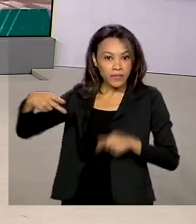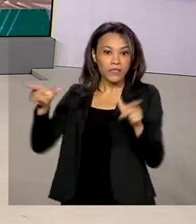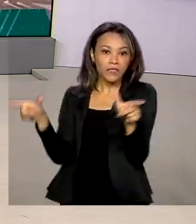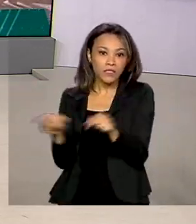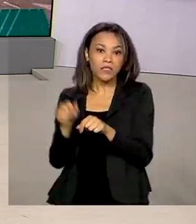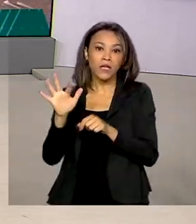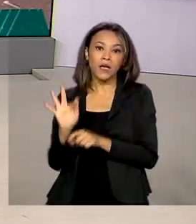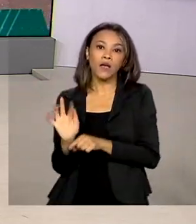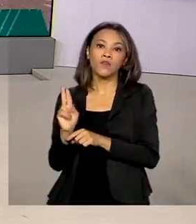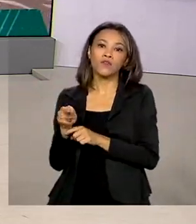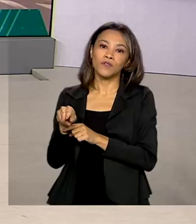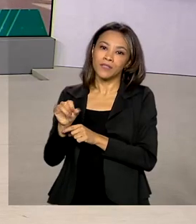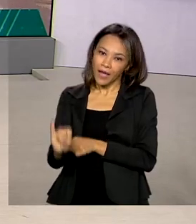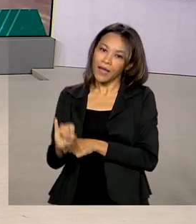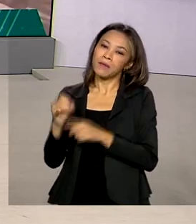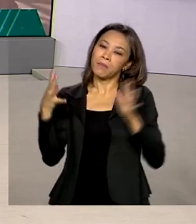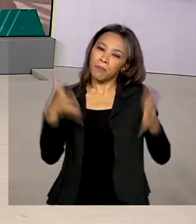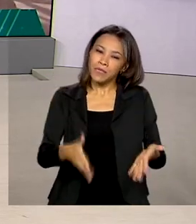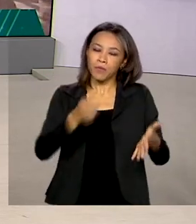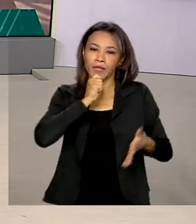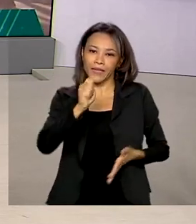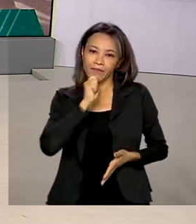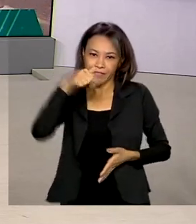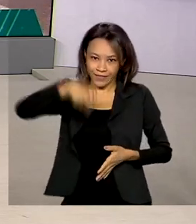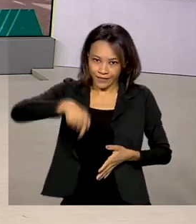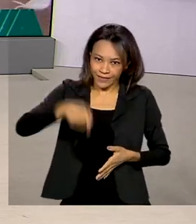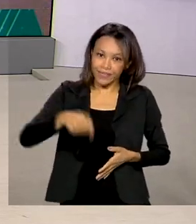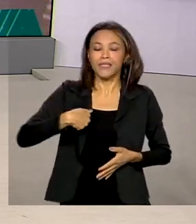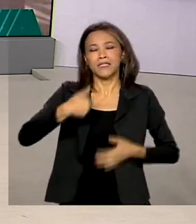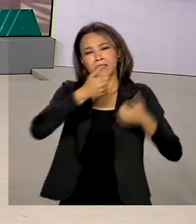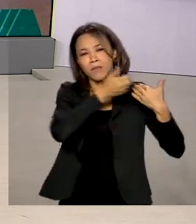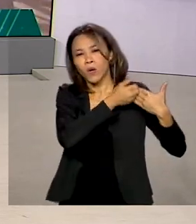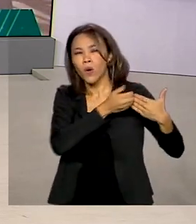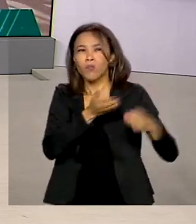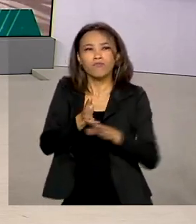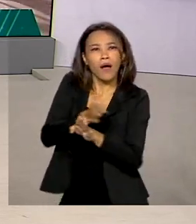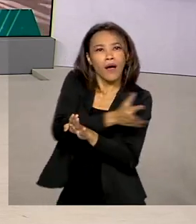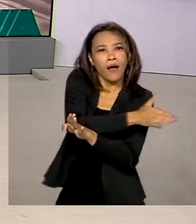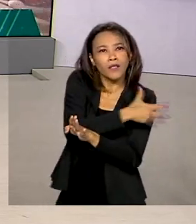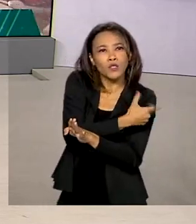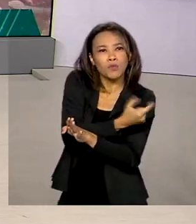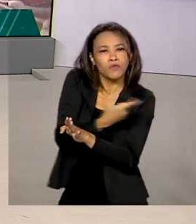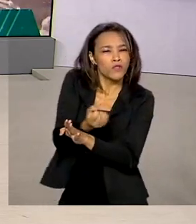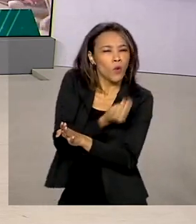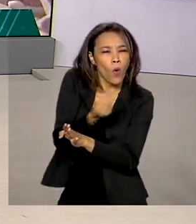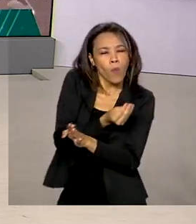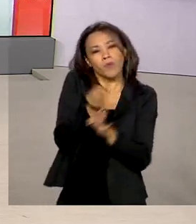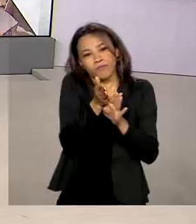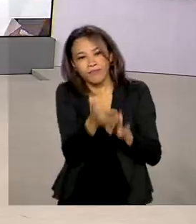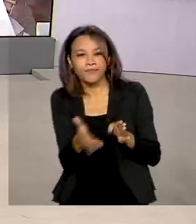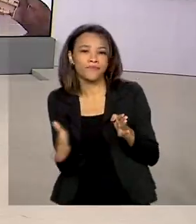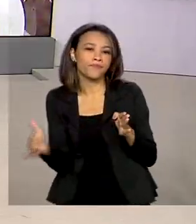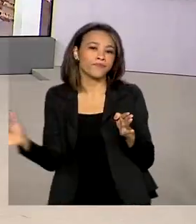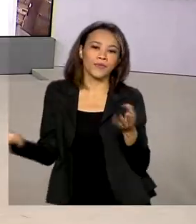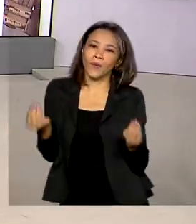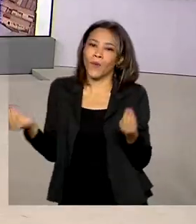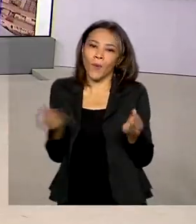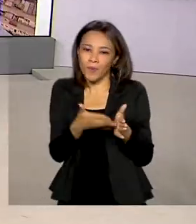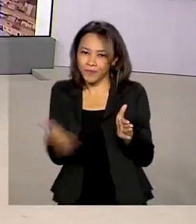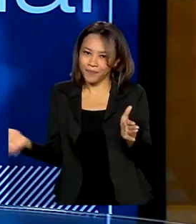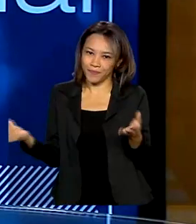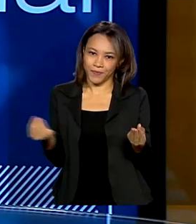Brasil em Pauta e falou sobre as principais ações do ano de 2020 e ainda o que deve ser feito daqui pra frente.